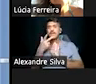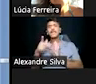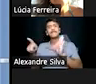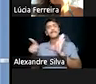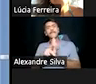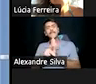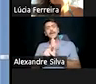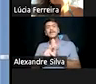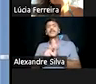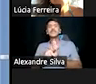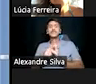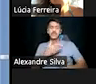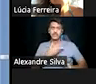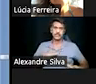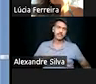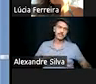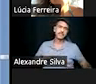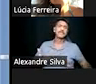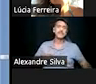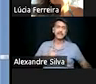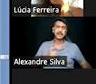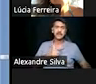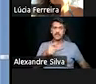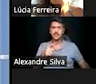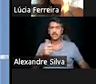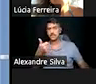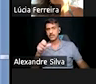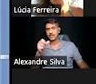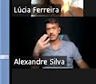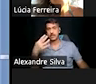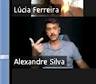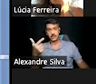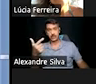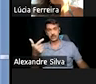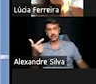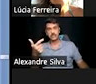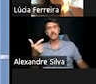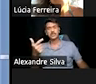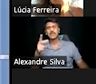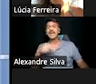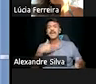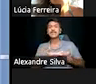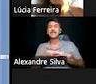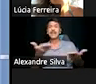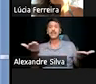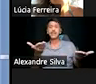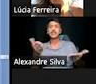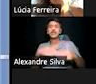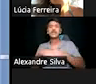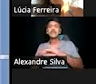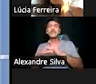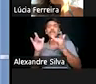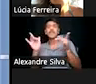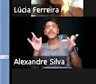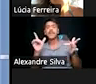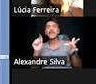da União. Então, gera esse decreto-lei de 1942, que é válido até hoje, que os depósitos fossilíferos